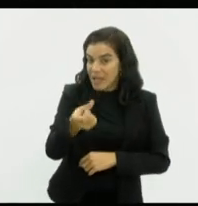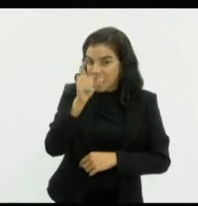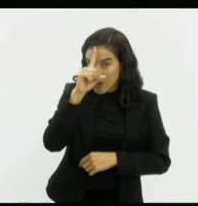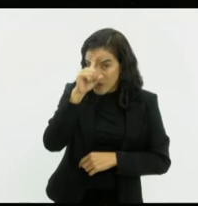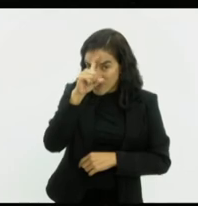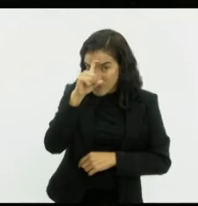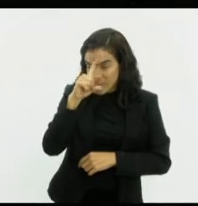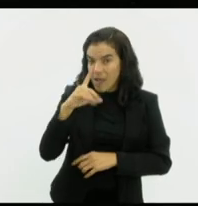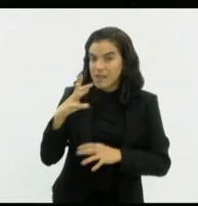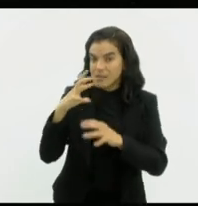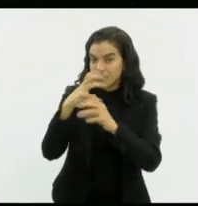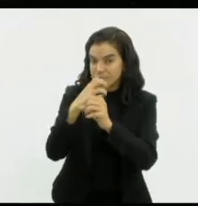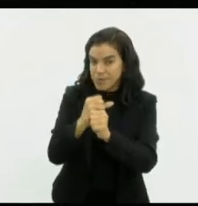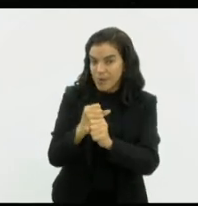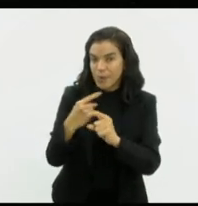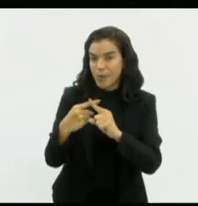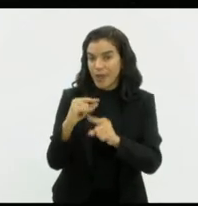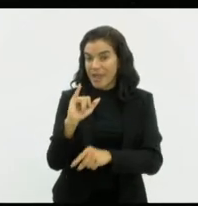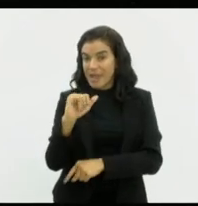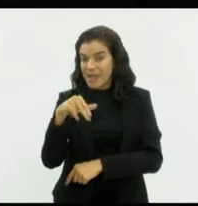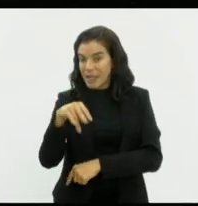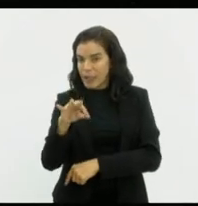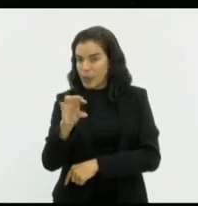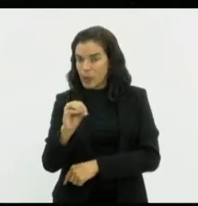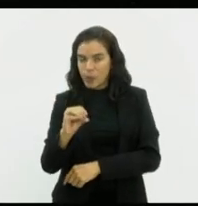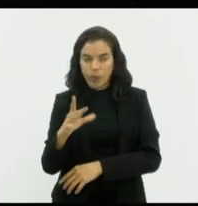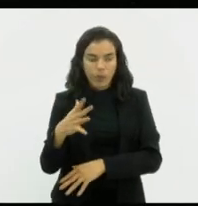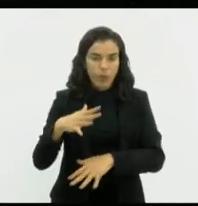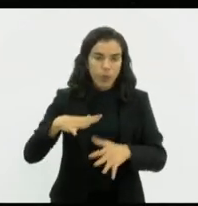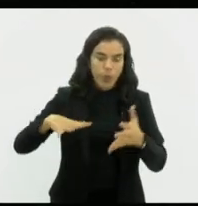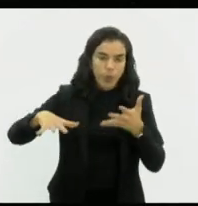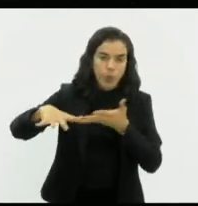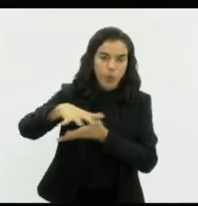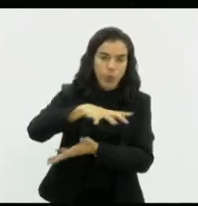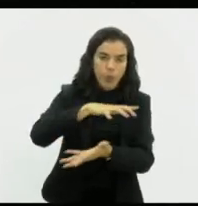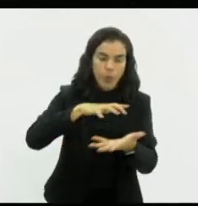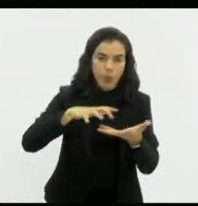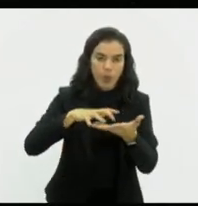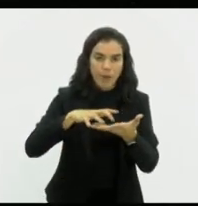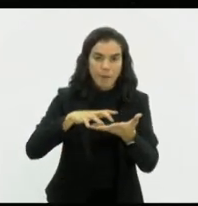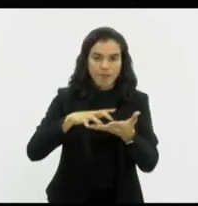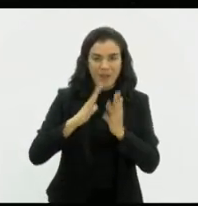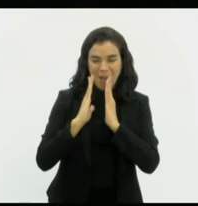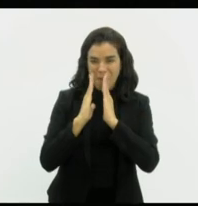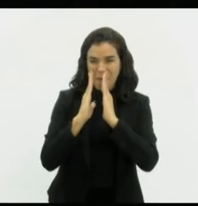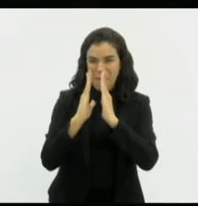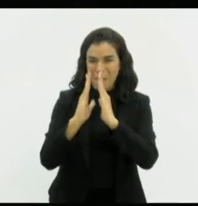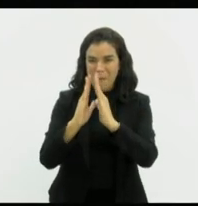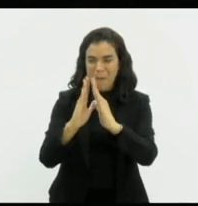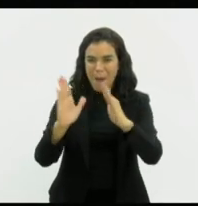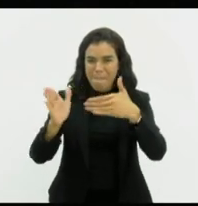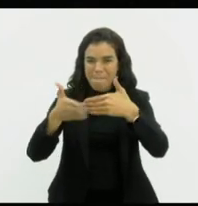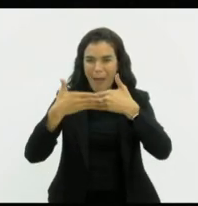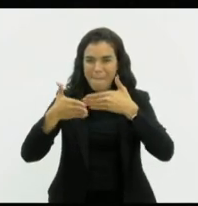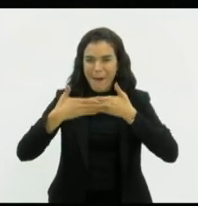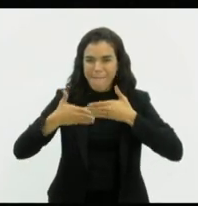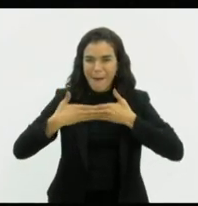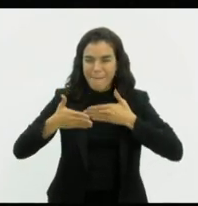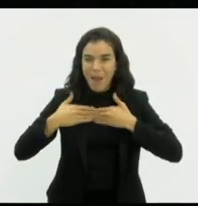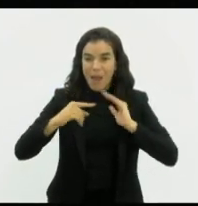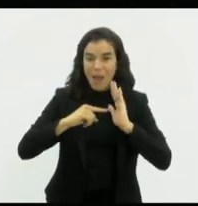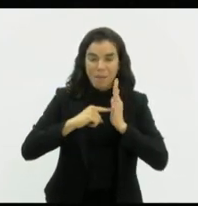apenas, porque a gente foi levar em conta o INTO, é um caos. Alas inteiras fechadas, aparelhos quebrados, risco